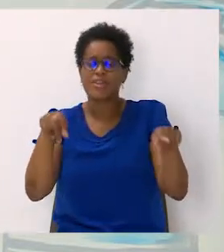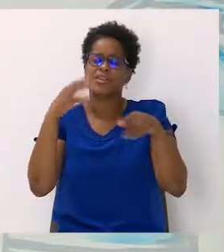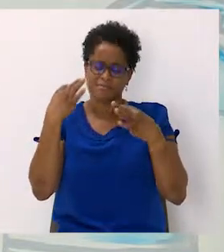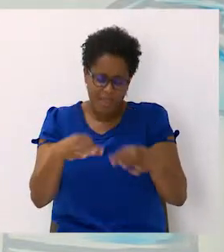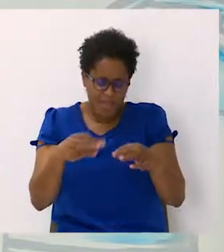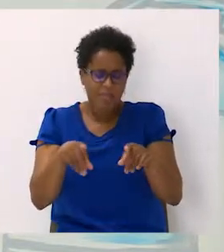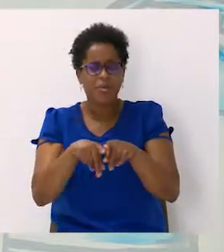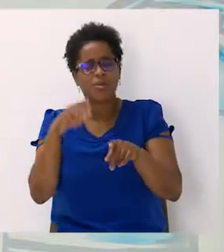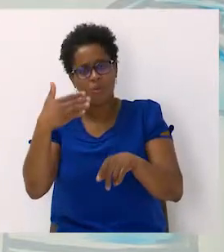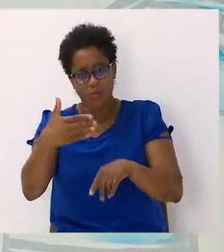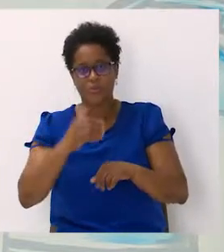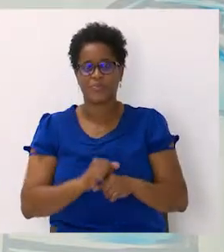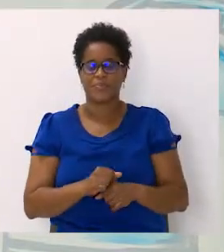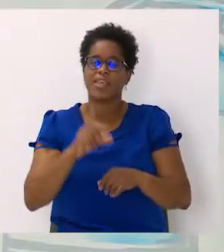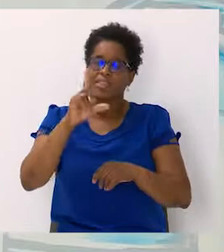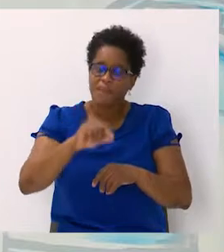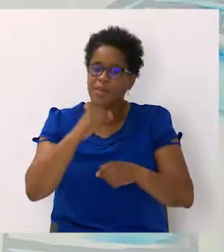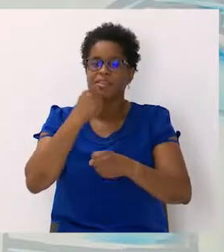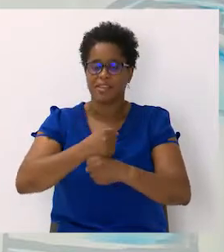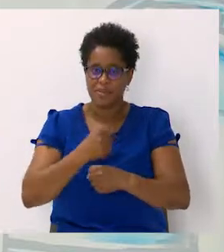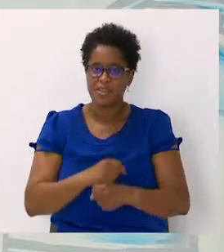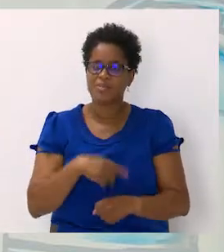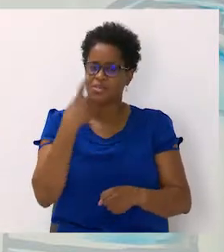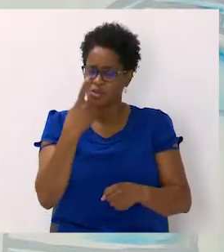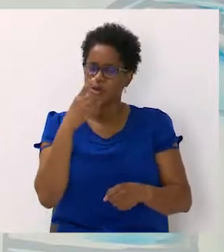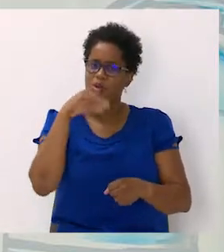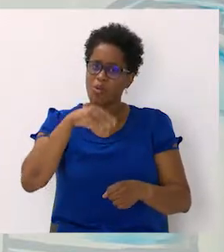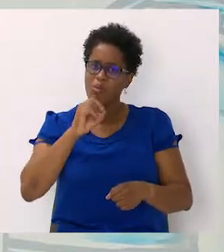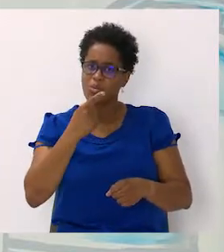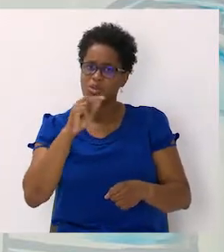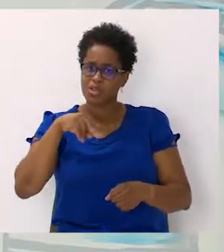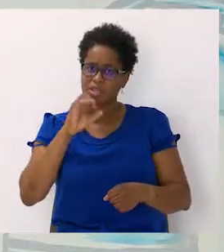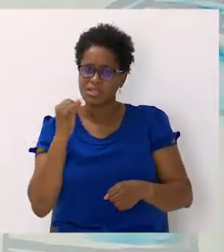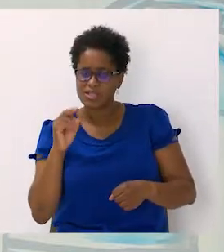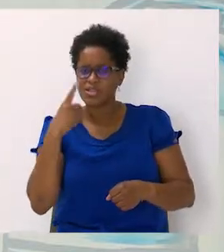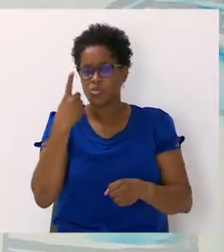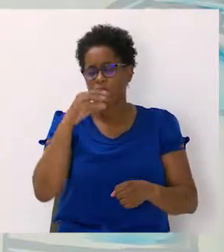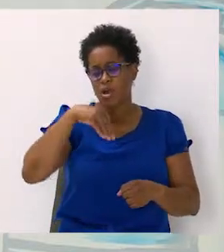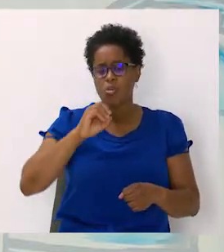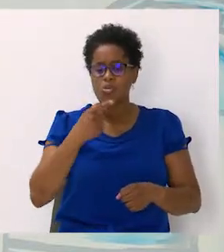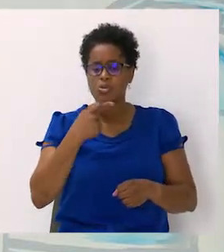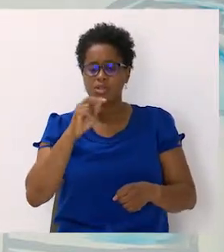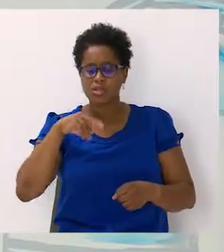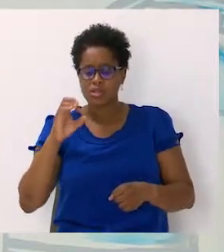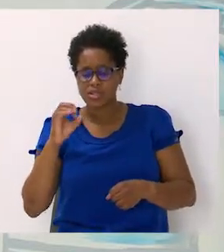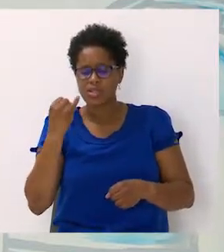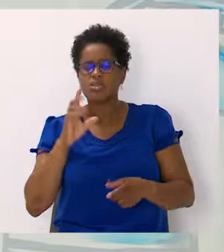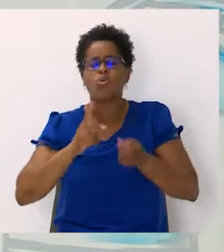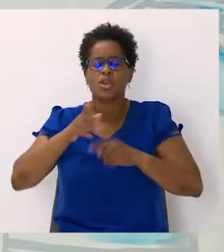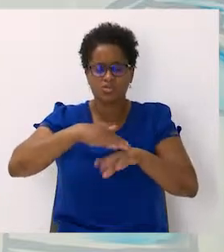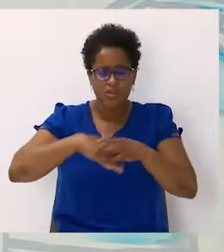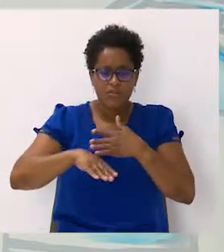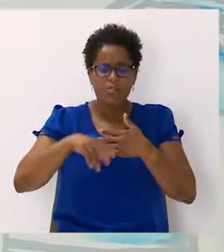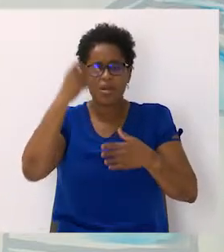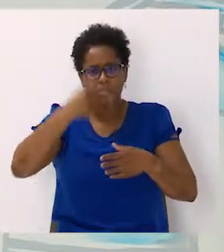1. Vimos potência de uma potência. O que é que vamos fazer? Vamos manter a base